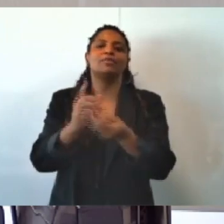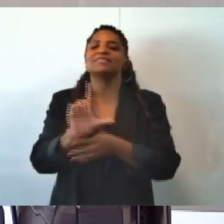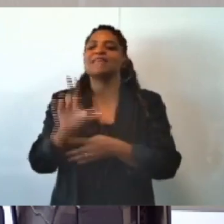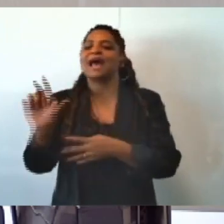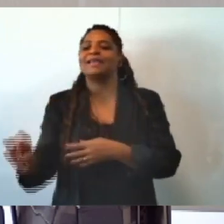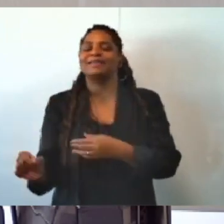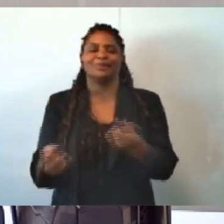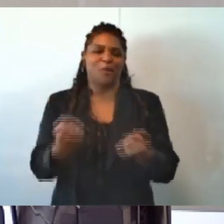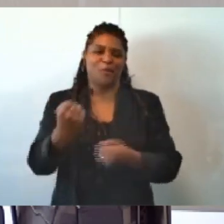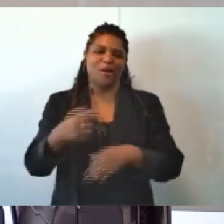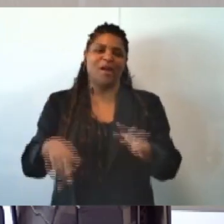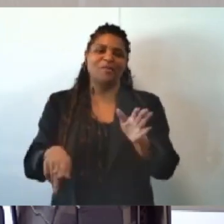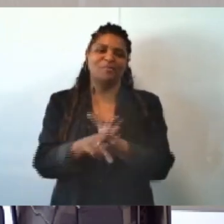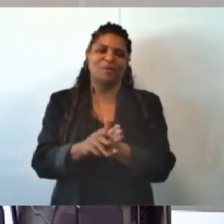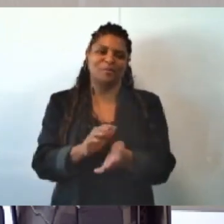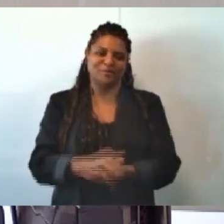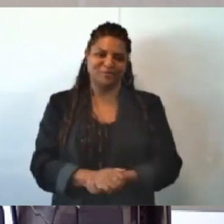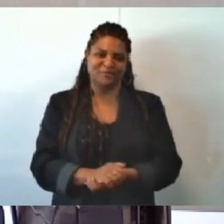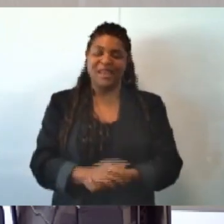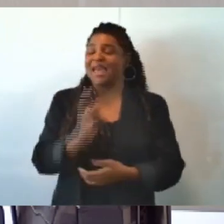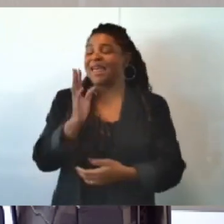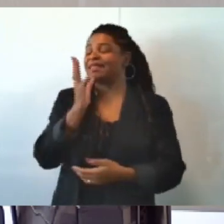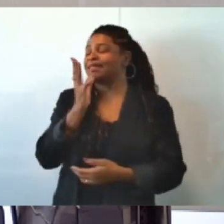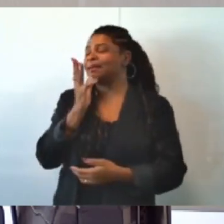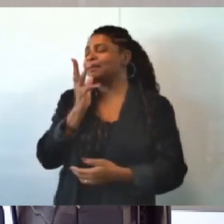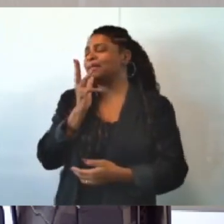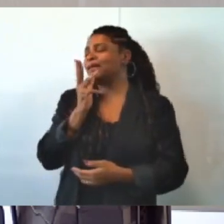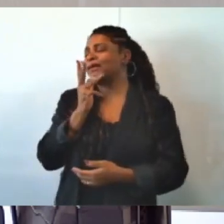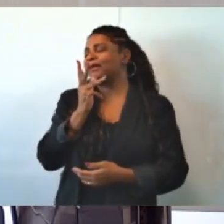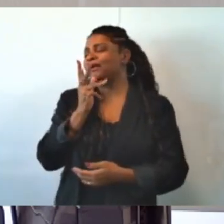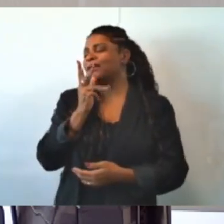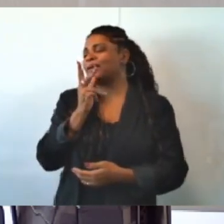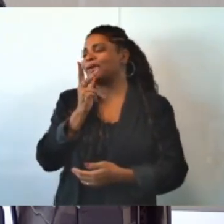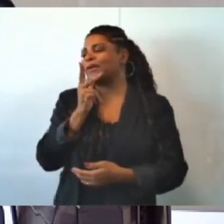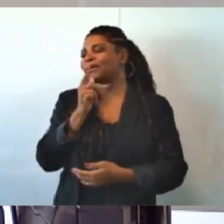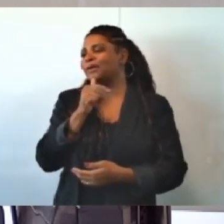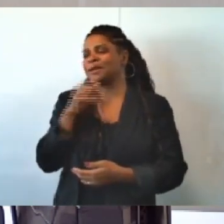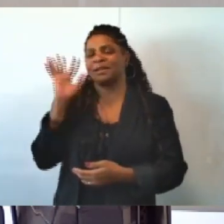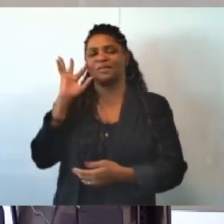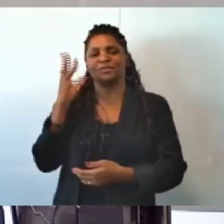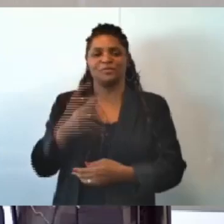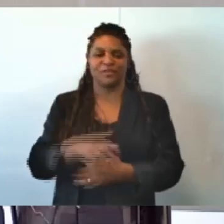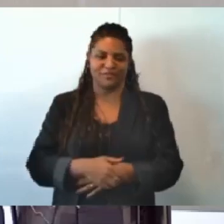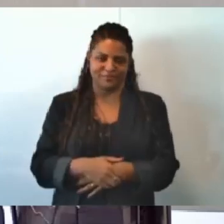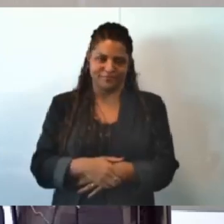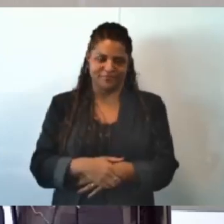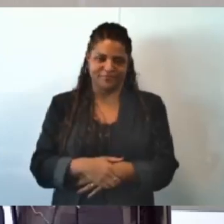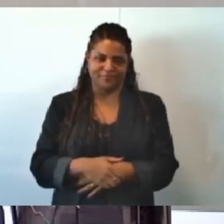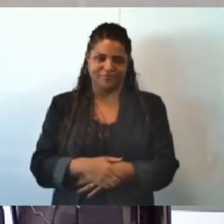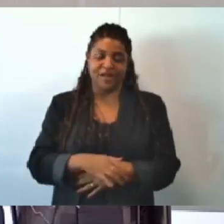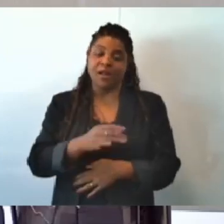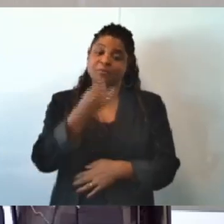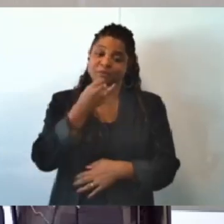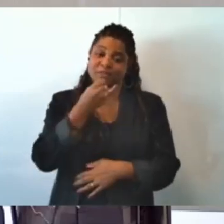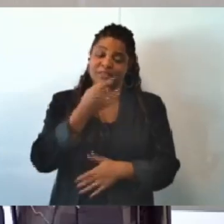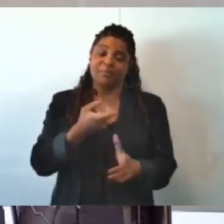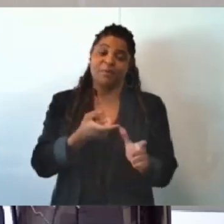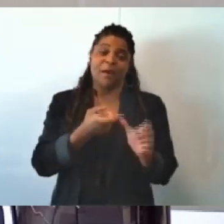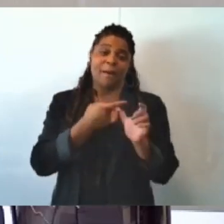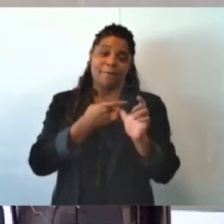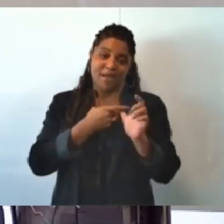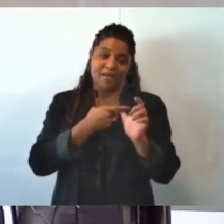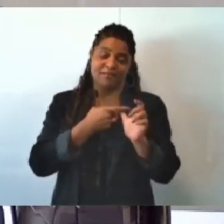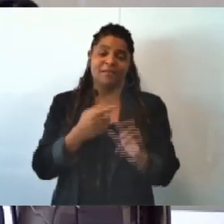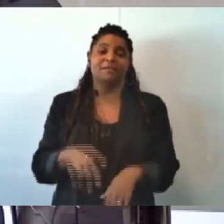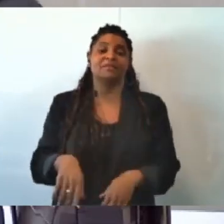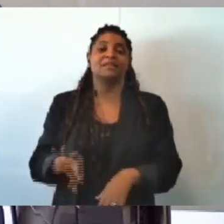a demora da solução do problema pelos órgãos competentes, no caso BH Trans e Guarda